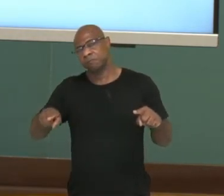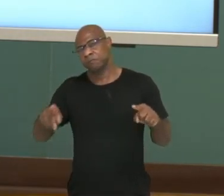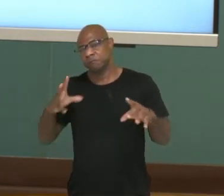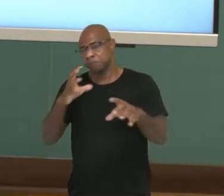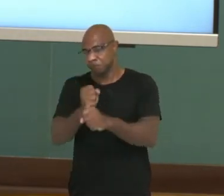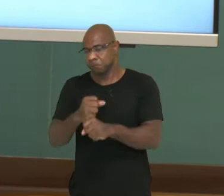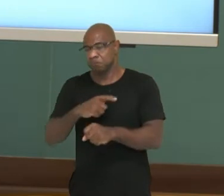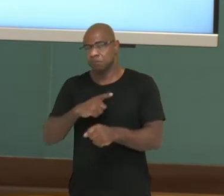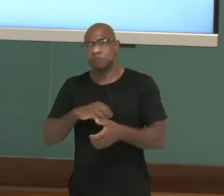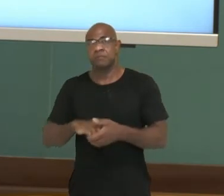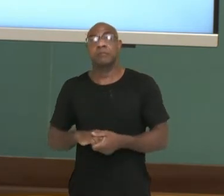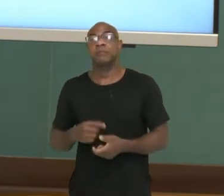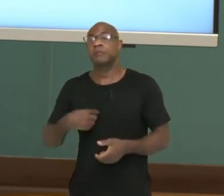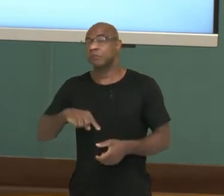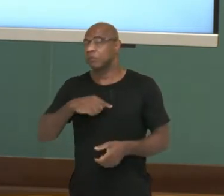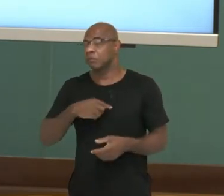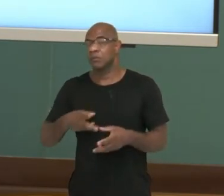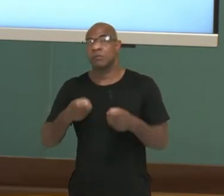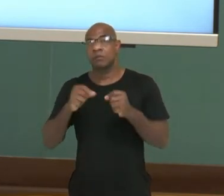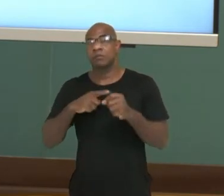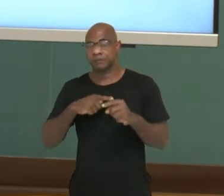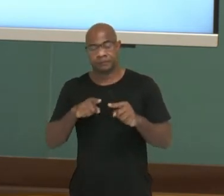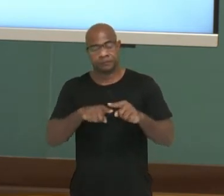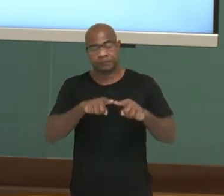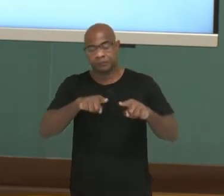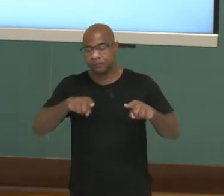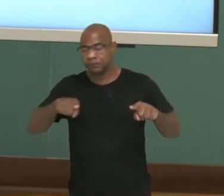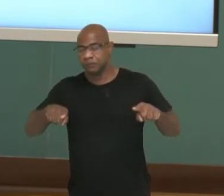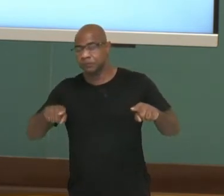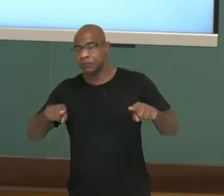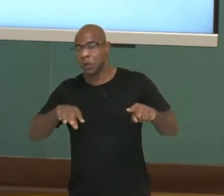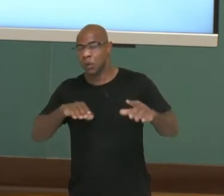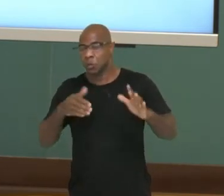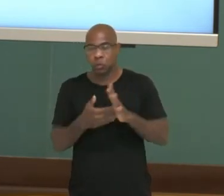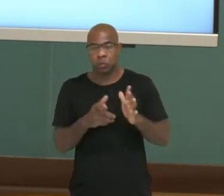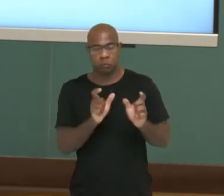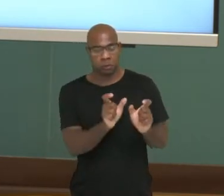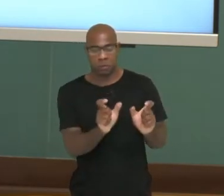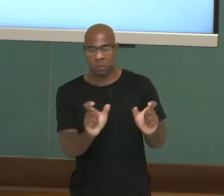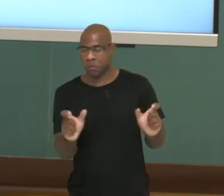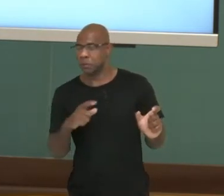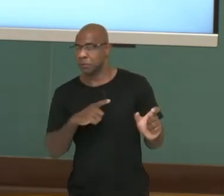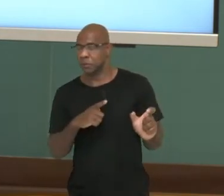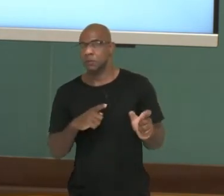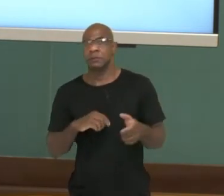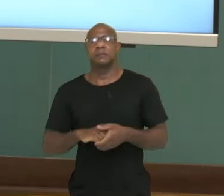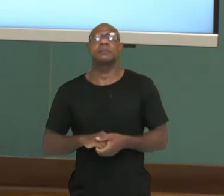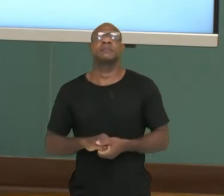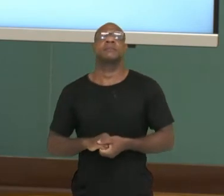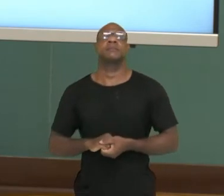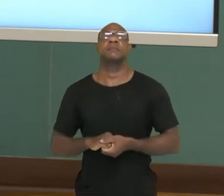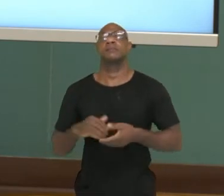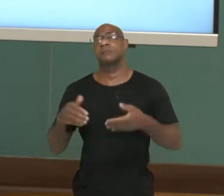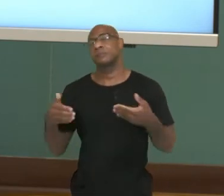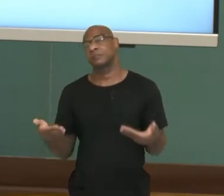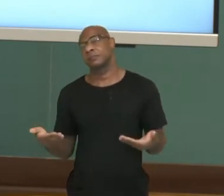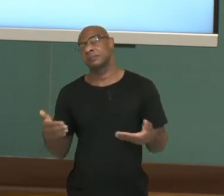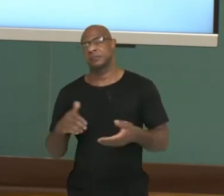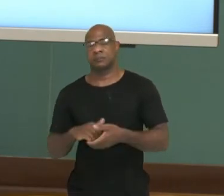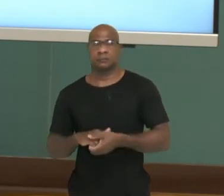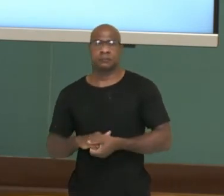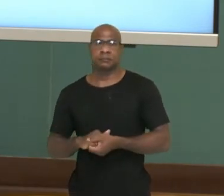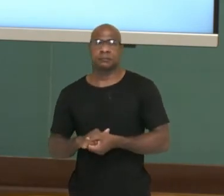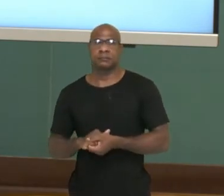gente interpreta que tem a mesma corrente em todos eles, tá? Vão aquecer igualmente. E, no caso,